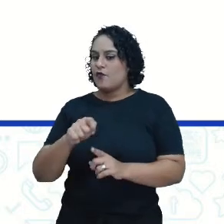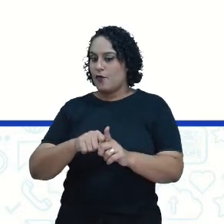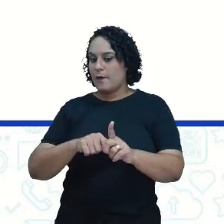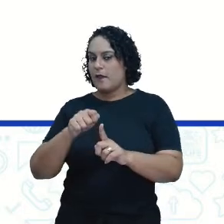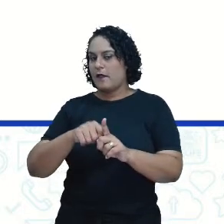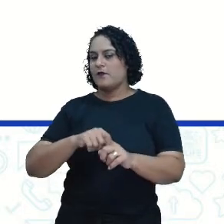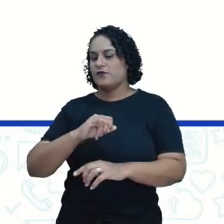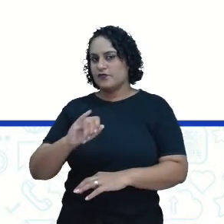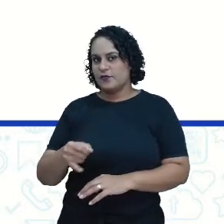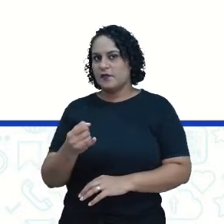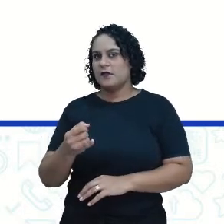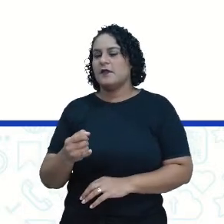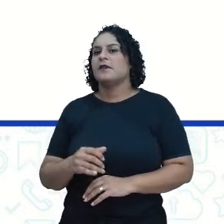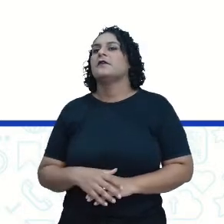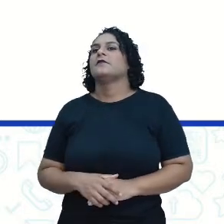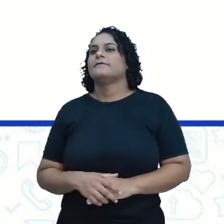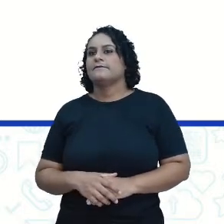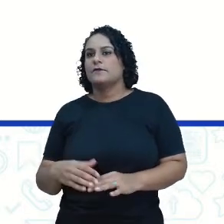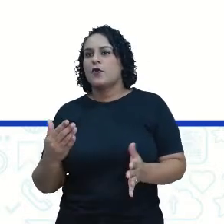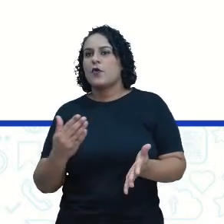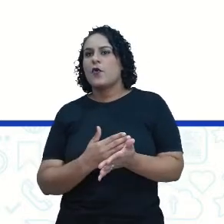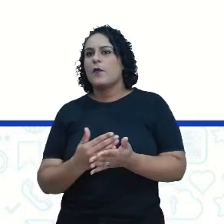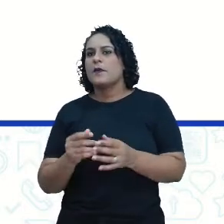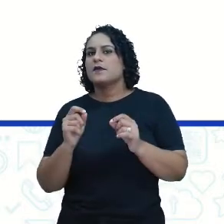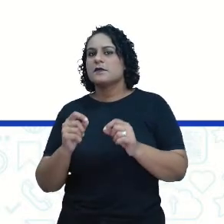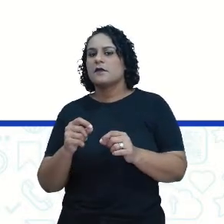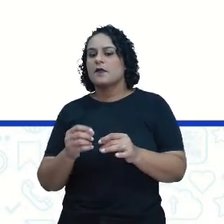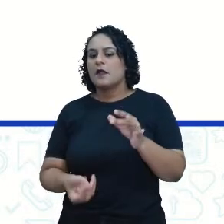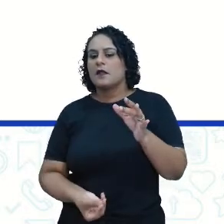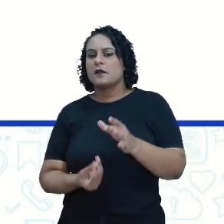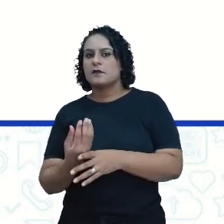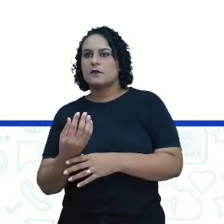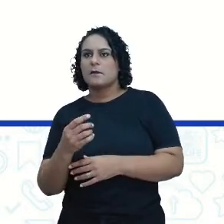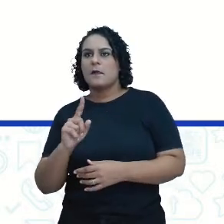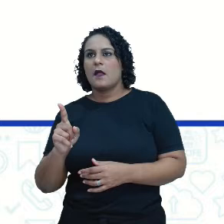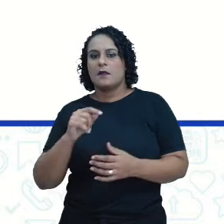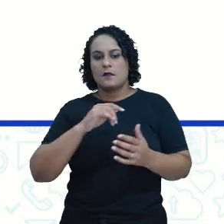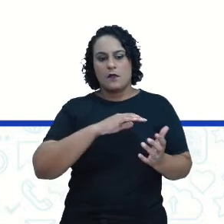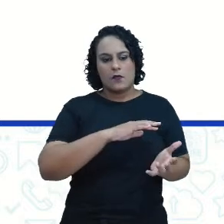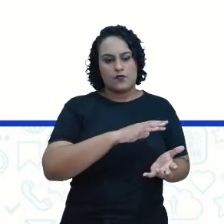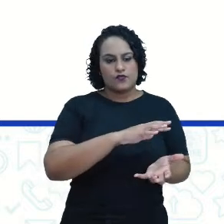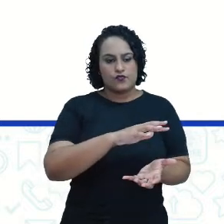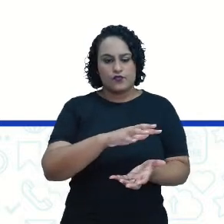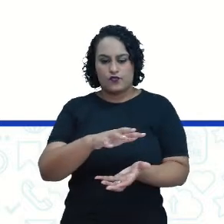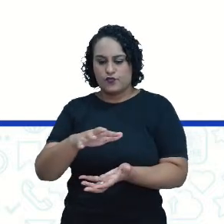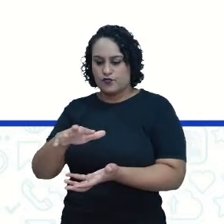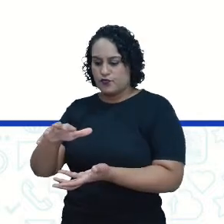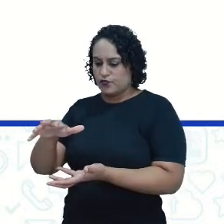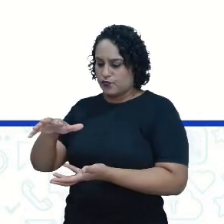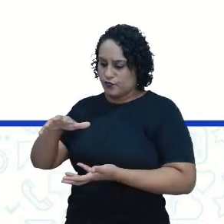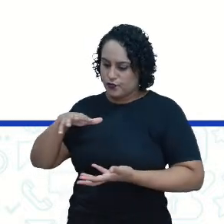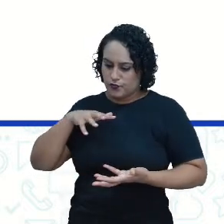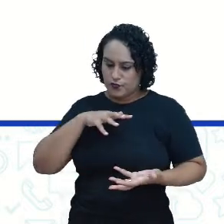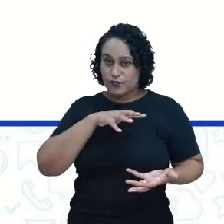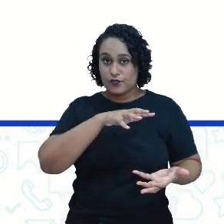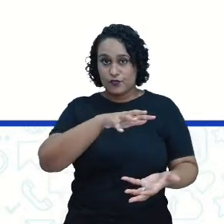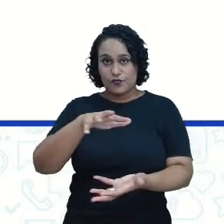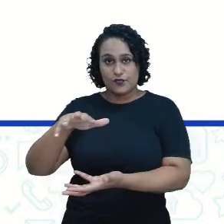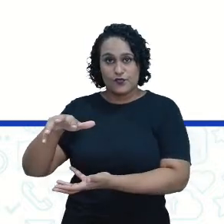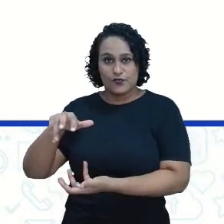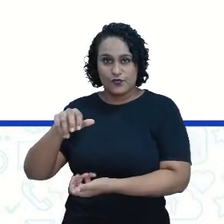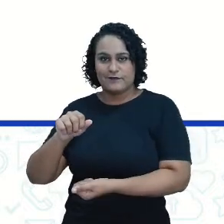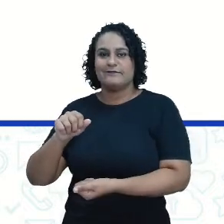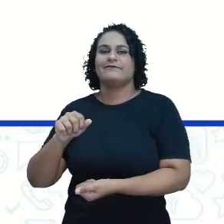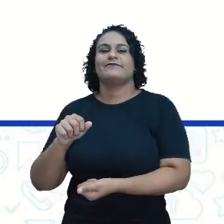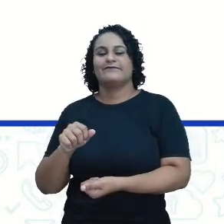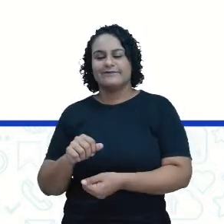já começa o quê? A formação da nossa Via Láctea, que é o quê? A nossa galáxia, tá certo?